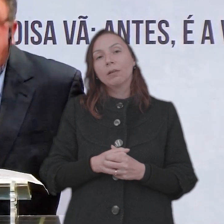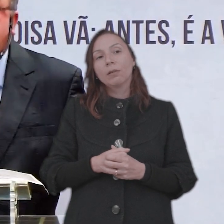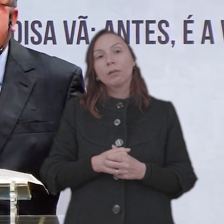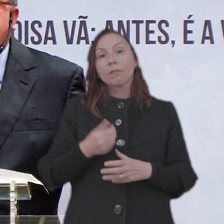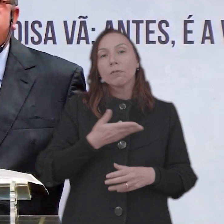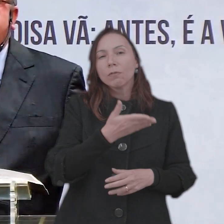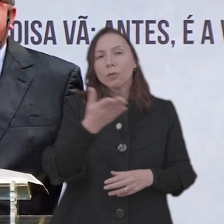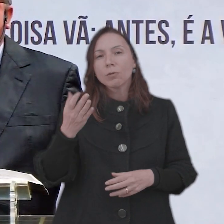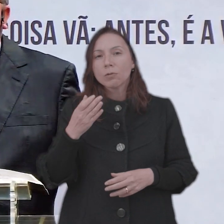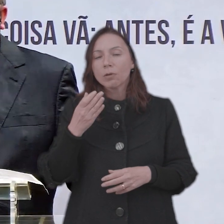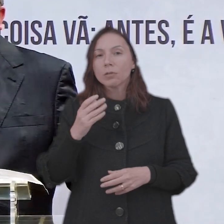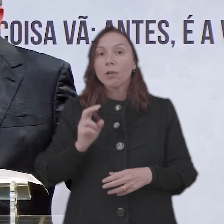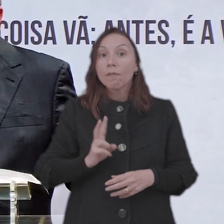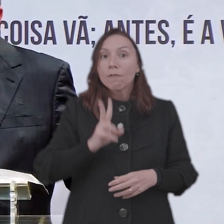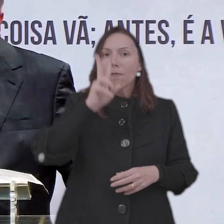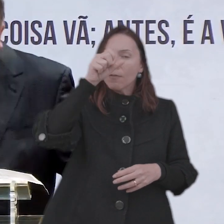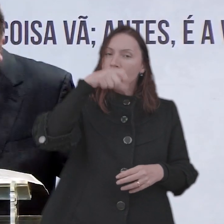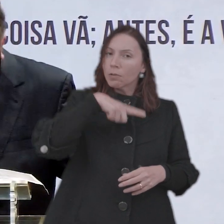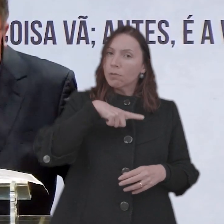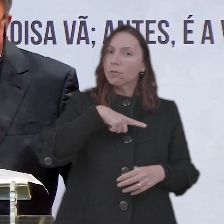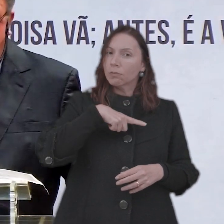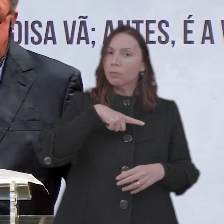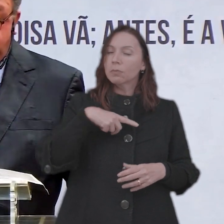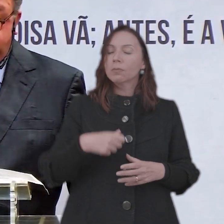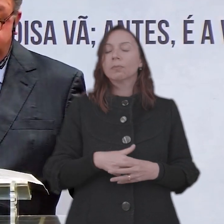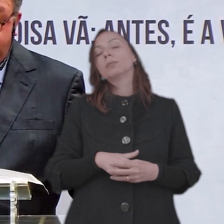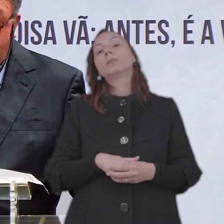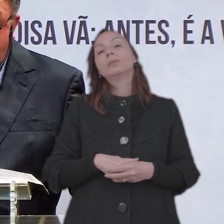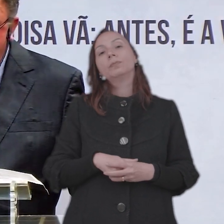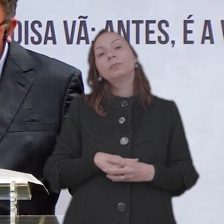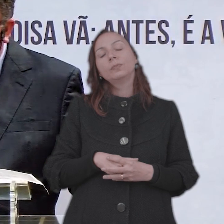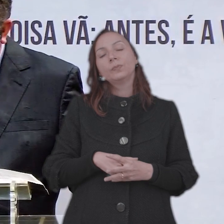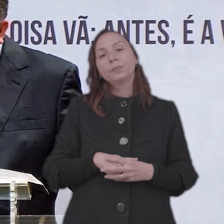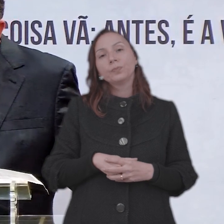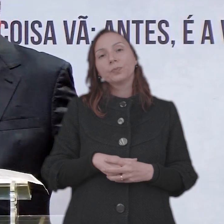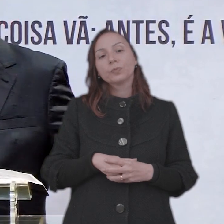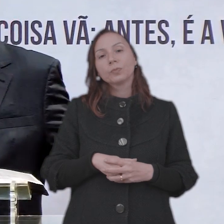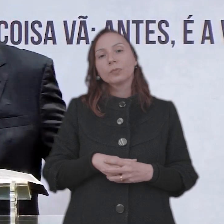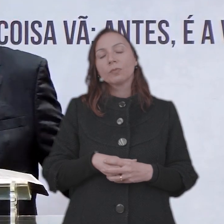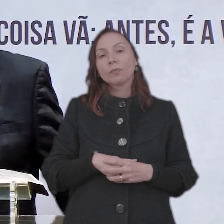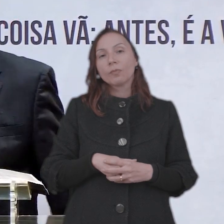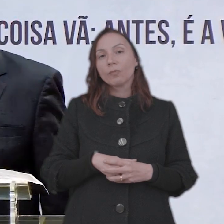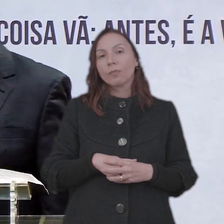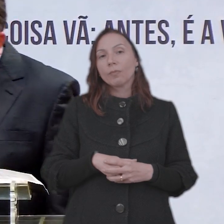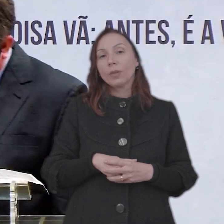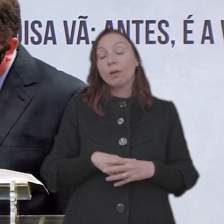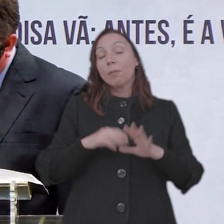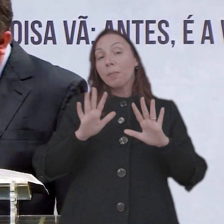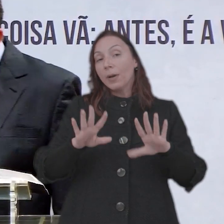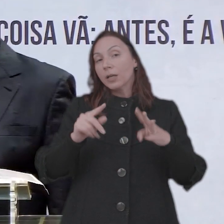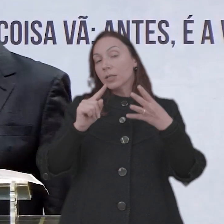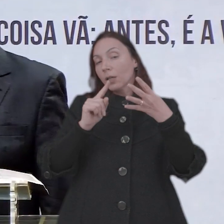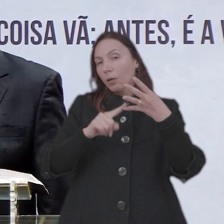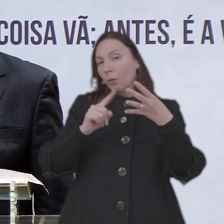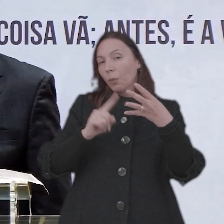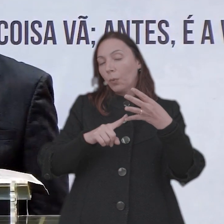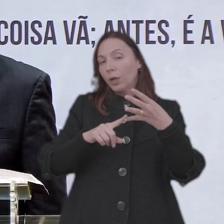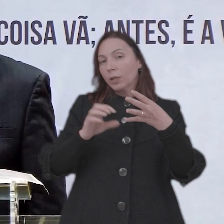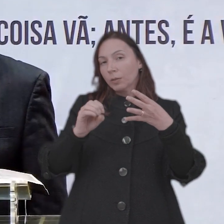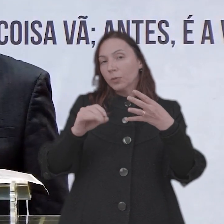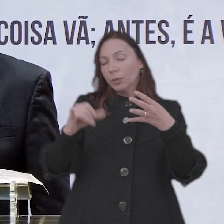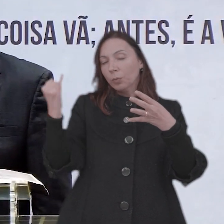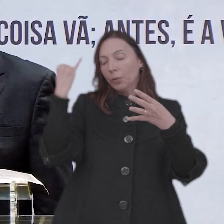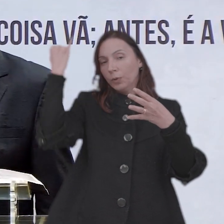Sede fortes. Sede fortes. Mas a quarta e última lição que eu quero encerrar,